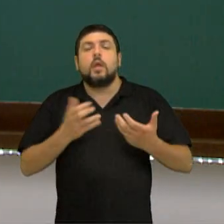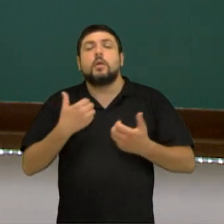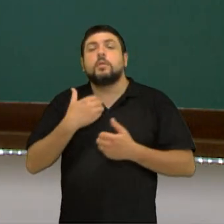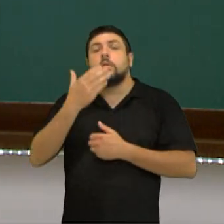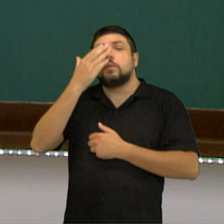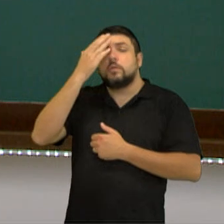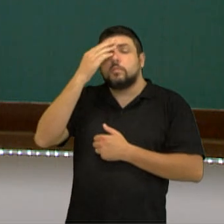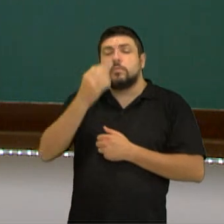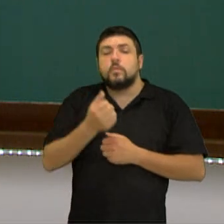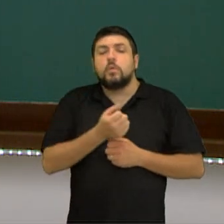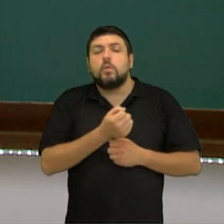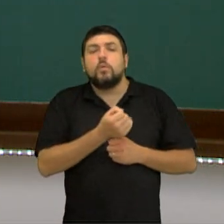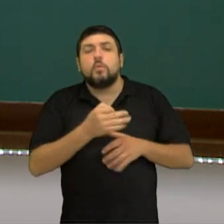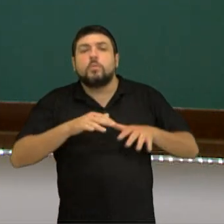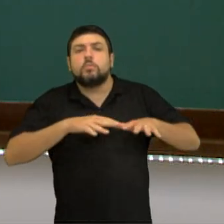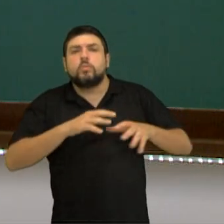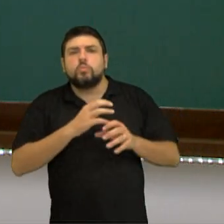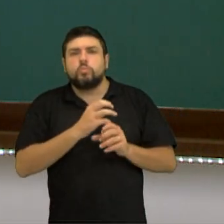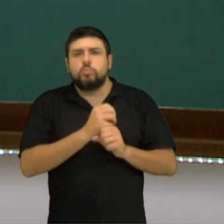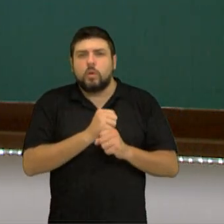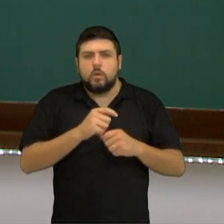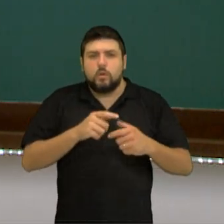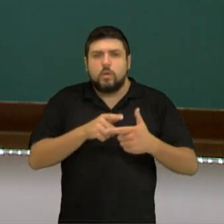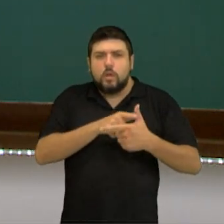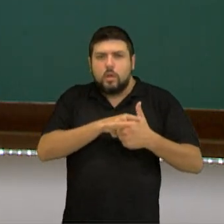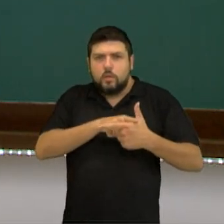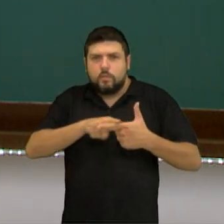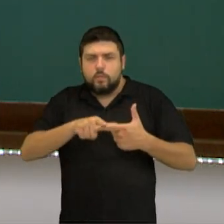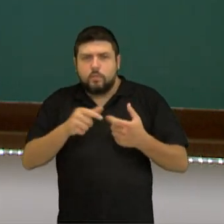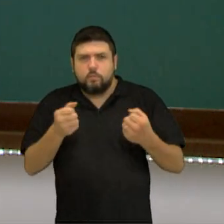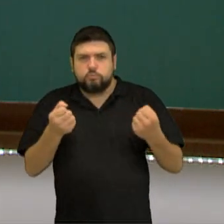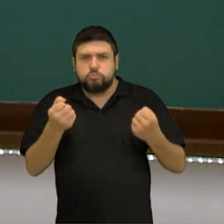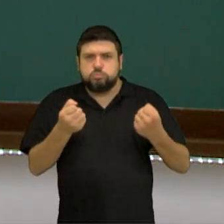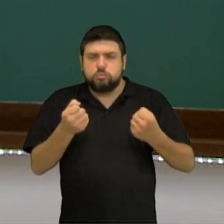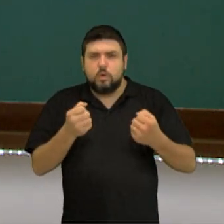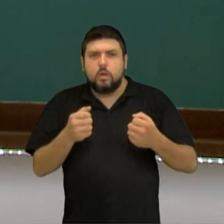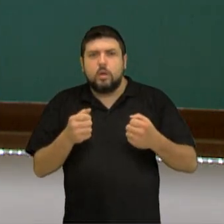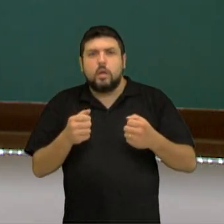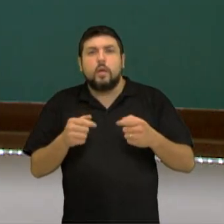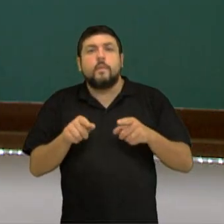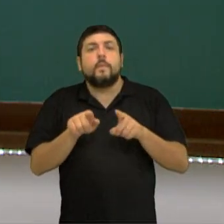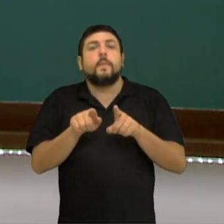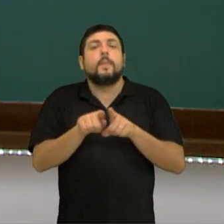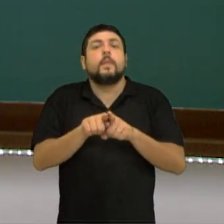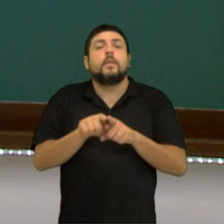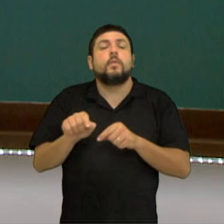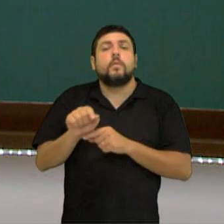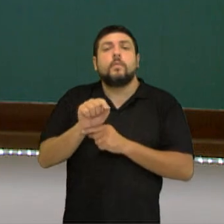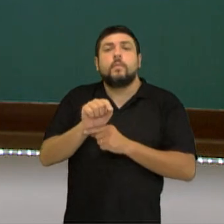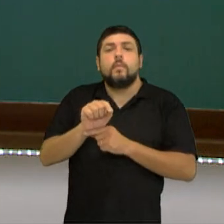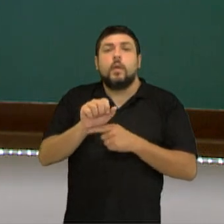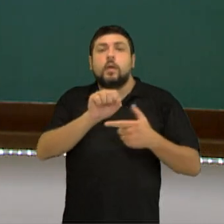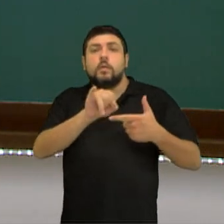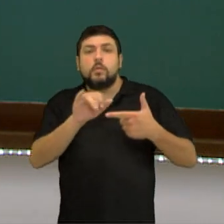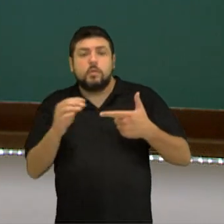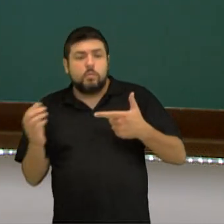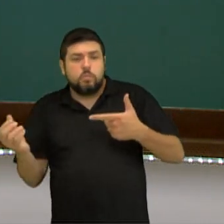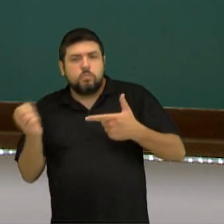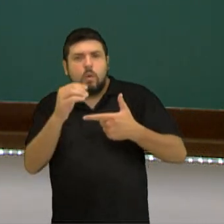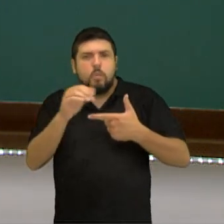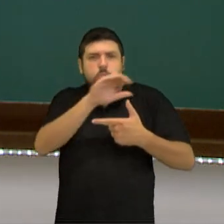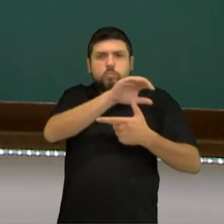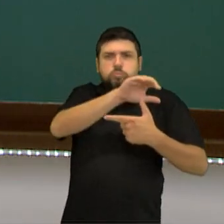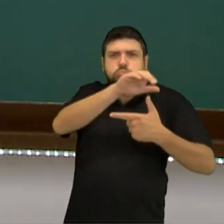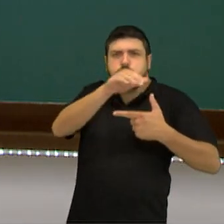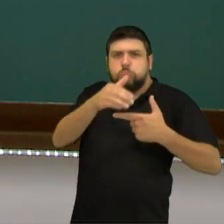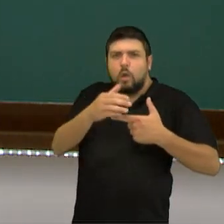movimento quando está na caminhonete e quando estiver carregado com uma certa massa, né, uma carga de 2